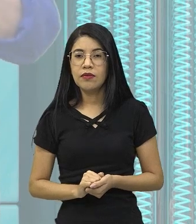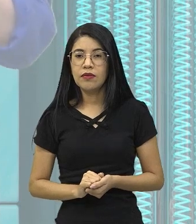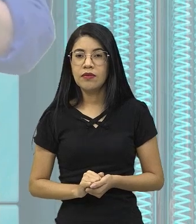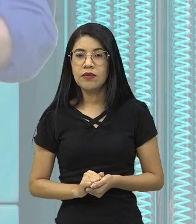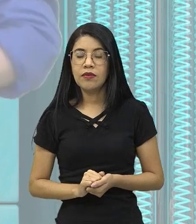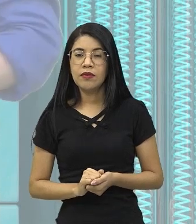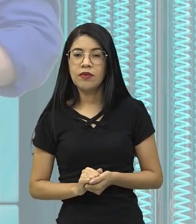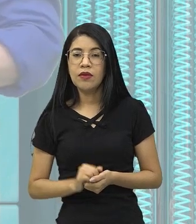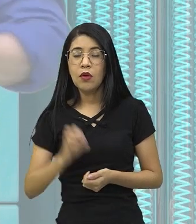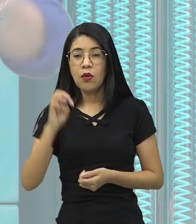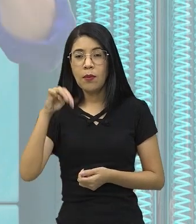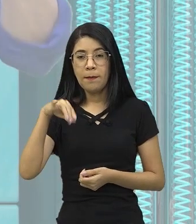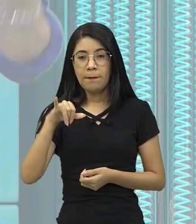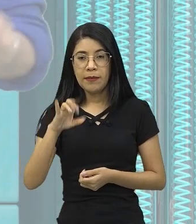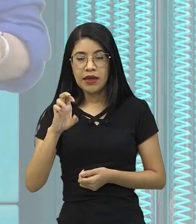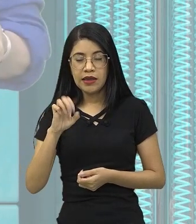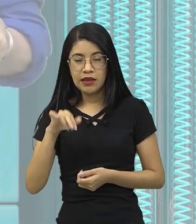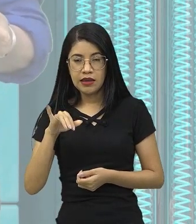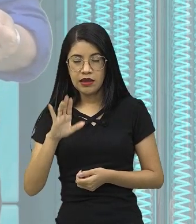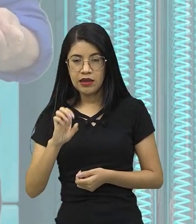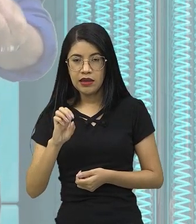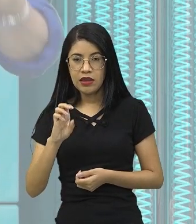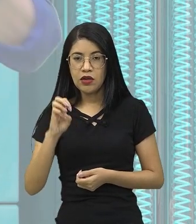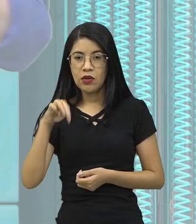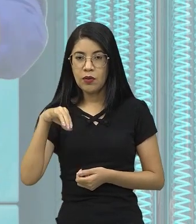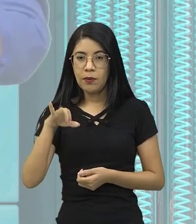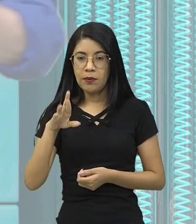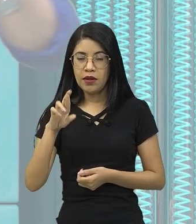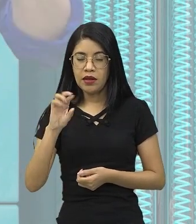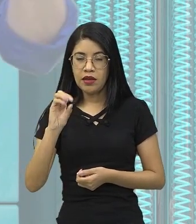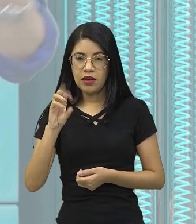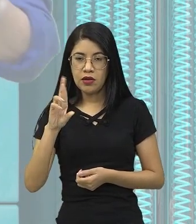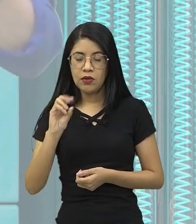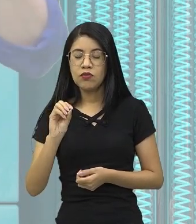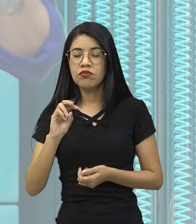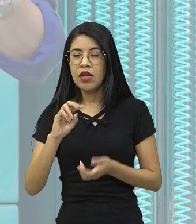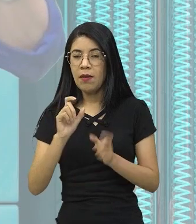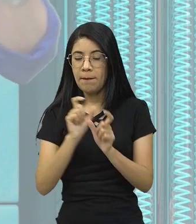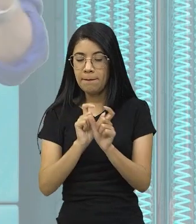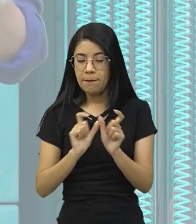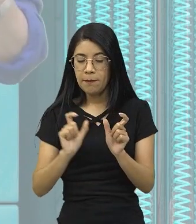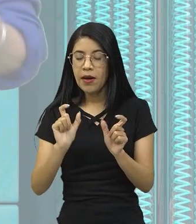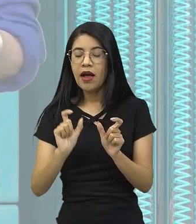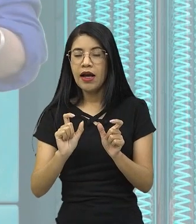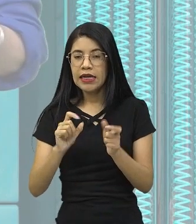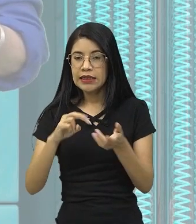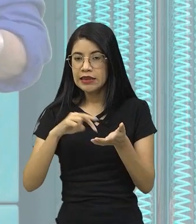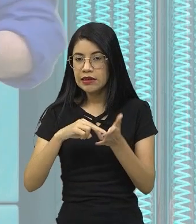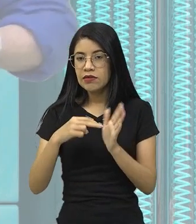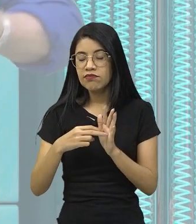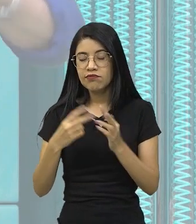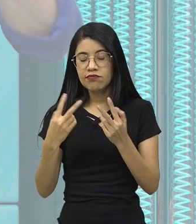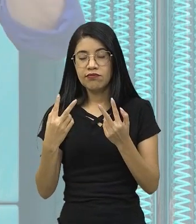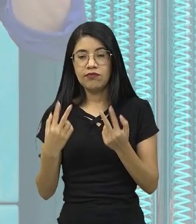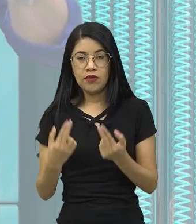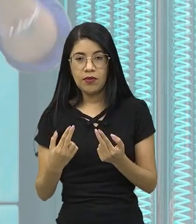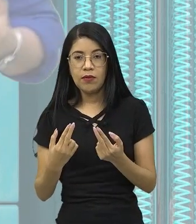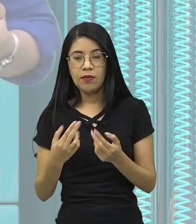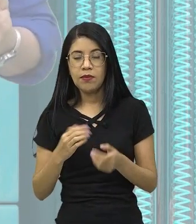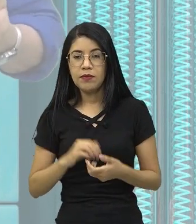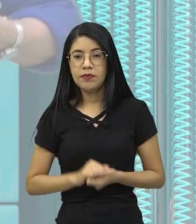e o microconto são sinônimos, são semelhantes, trazem a ideia semelhante, né? Trazem